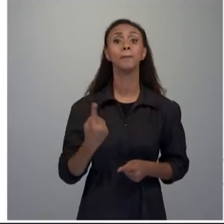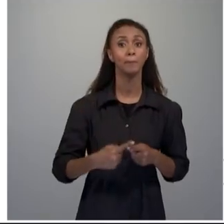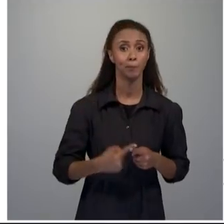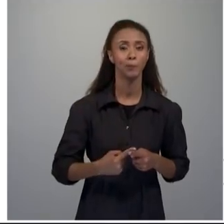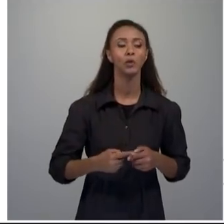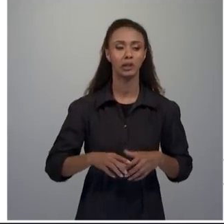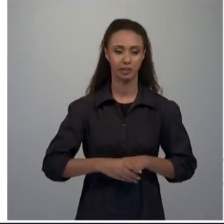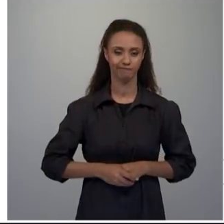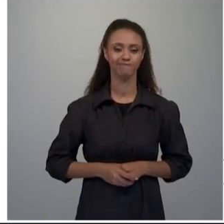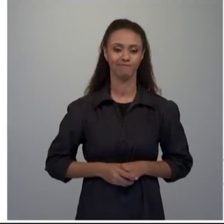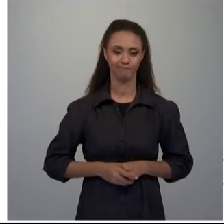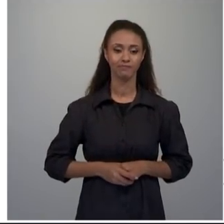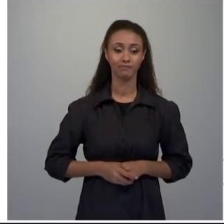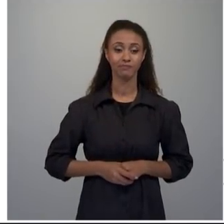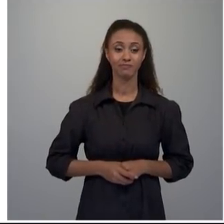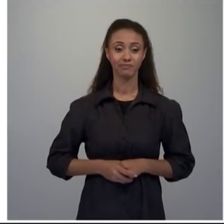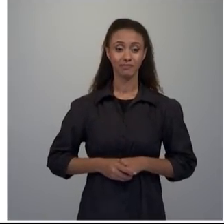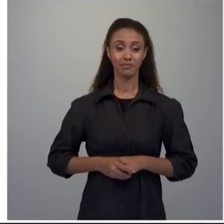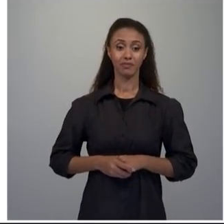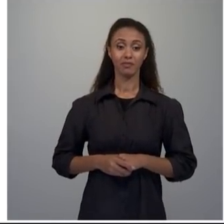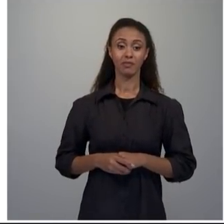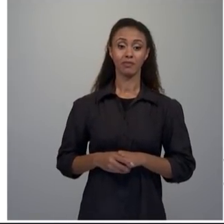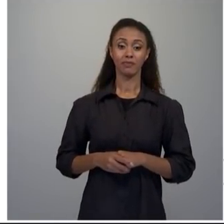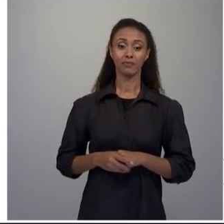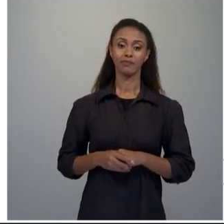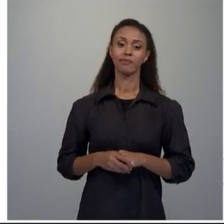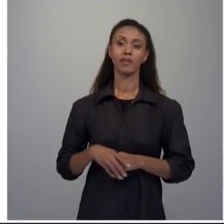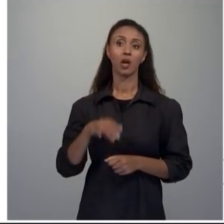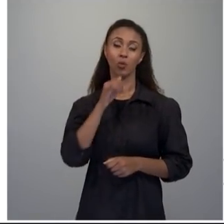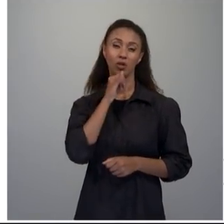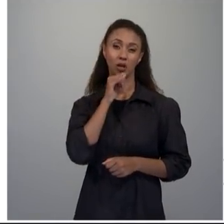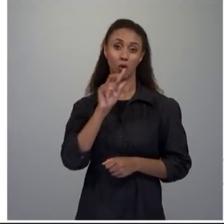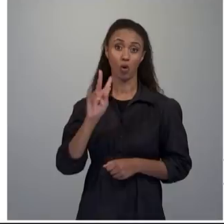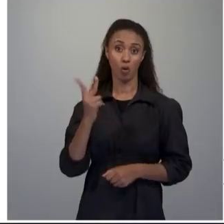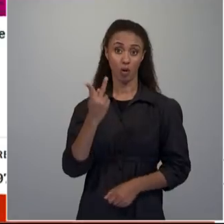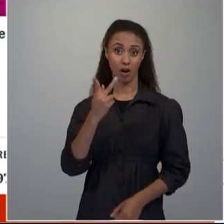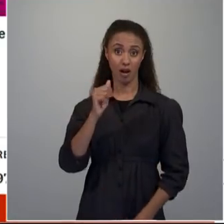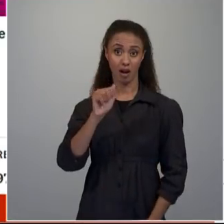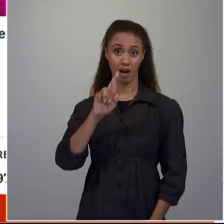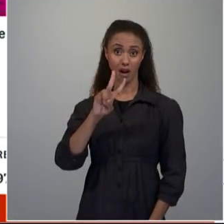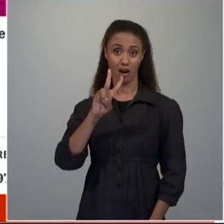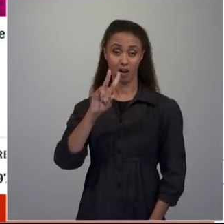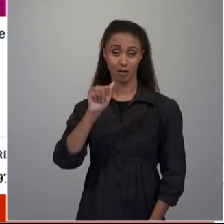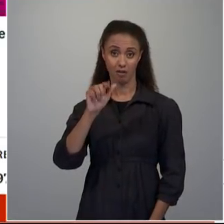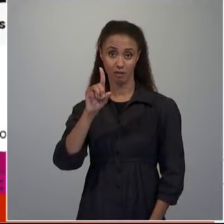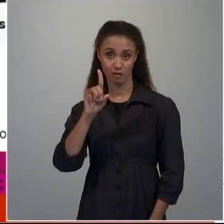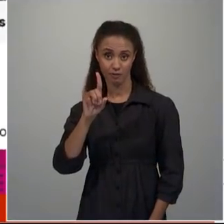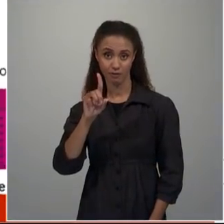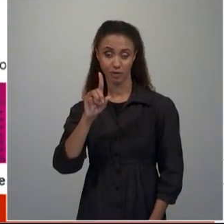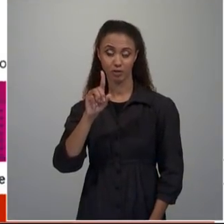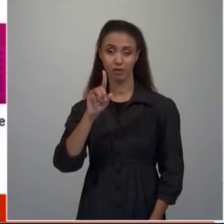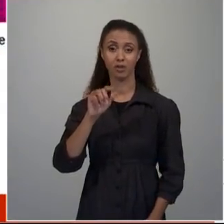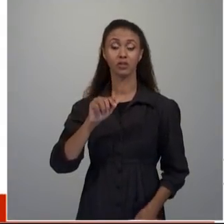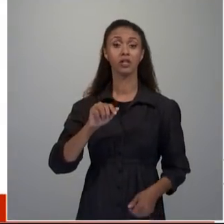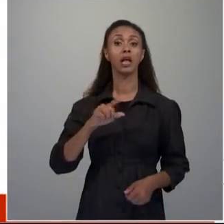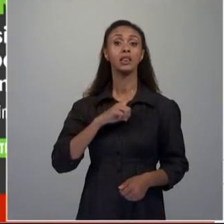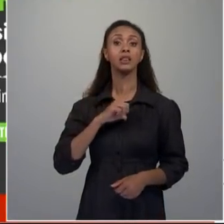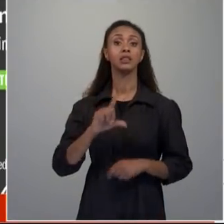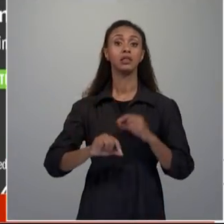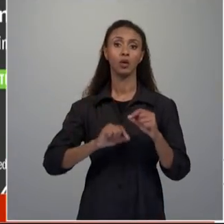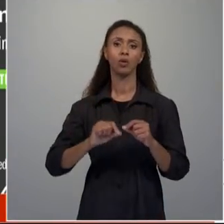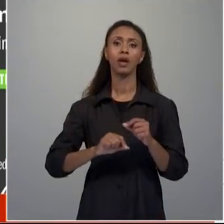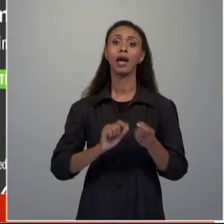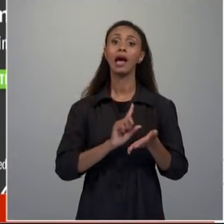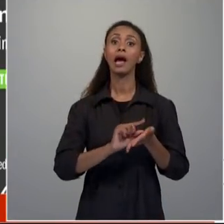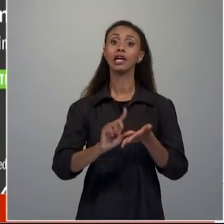exemplo efe a equipe black de de harvard eu acho que foi aquele que a gente usou ele mostra como artigo